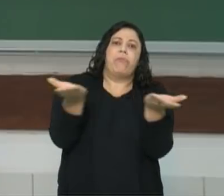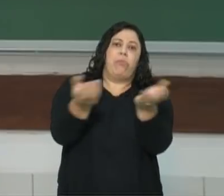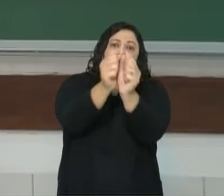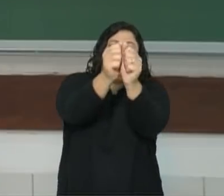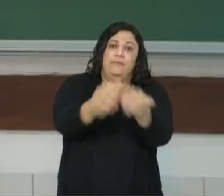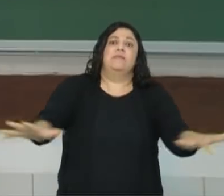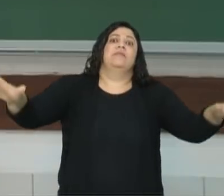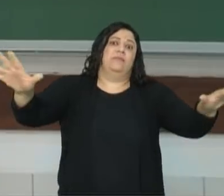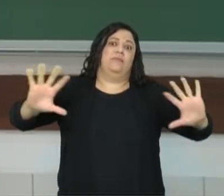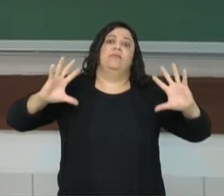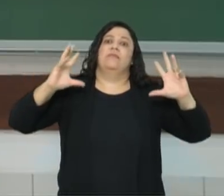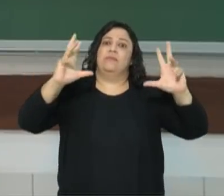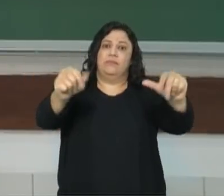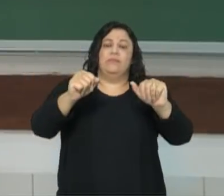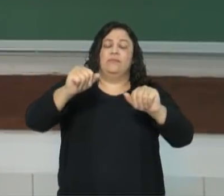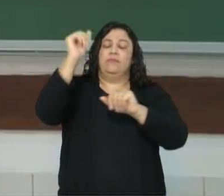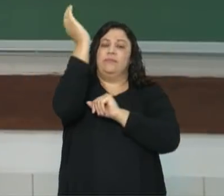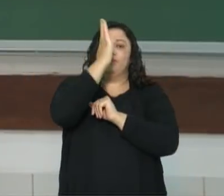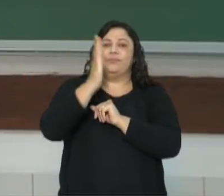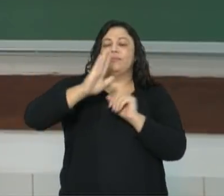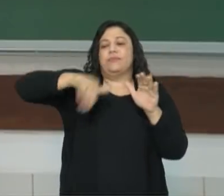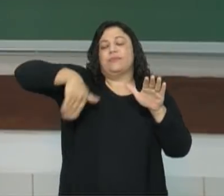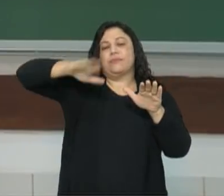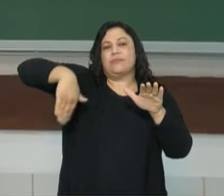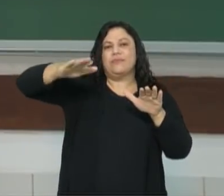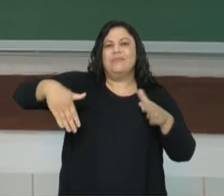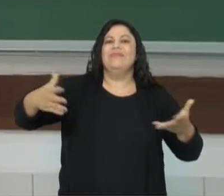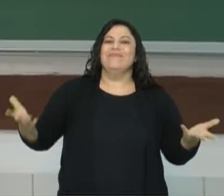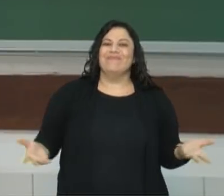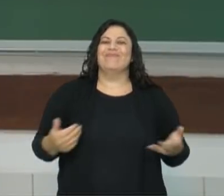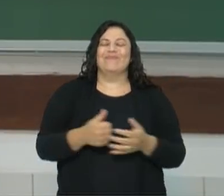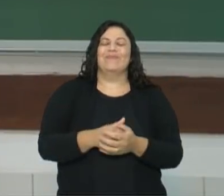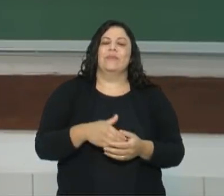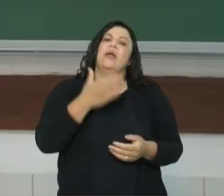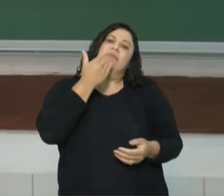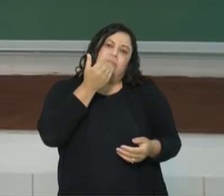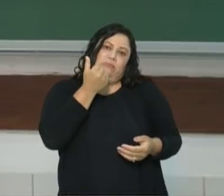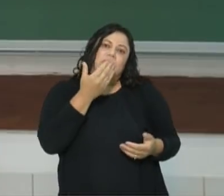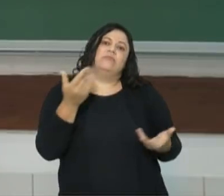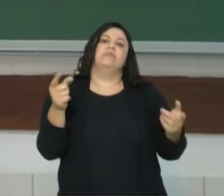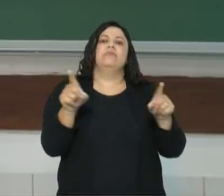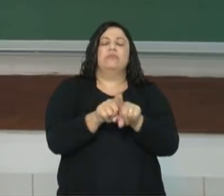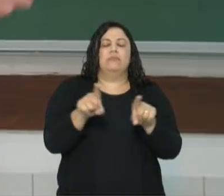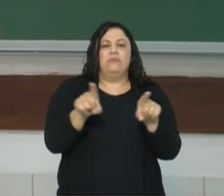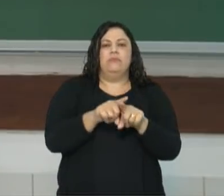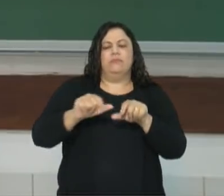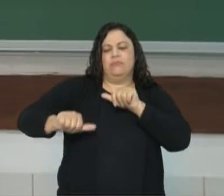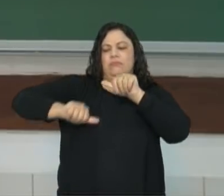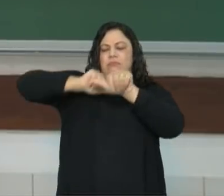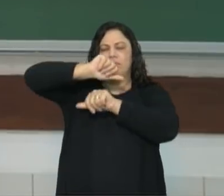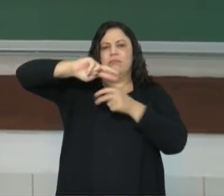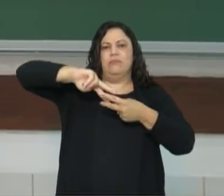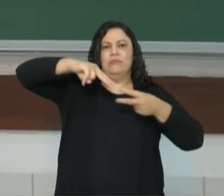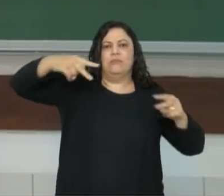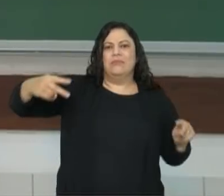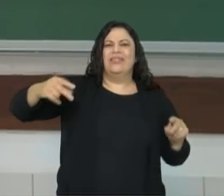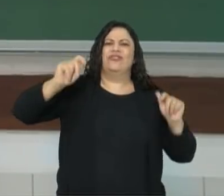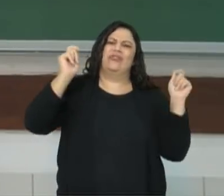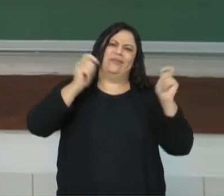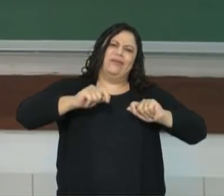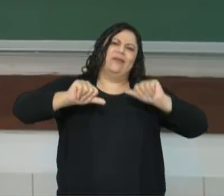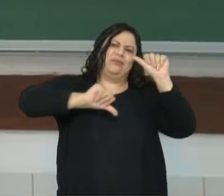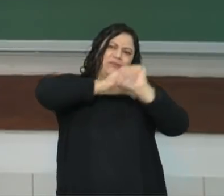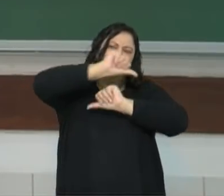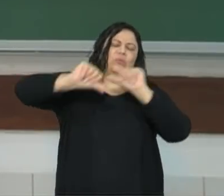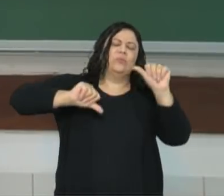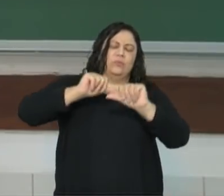chamada perna-perna. Nós consumimos e nós conseguimos traçar geneticamente que ele é invasor também. E agora nós estamos